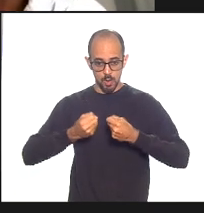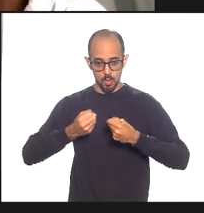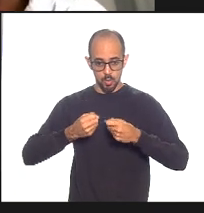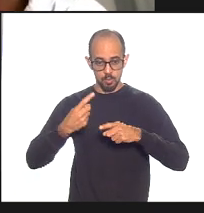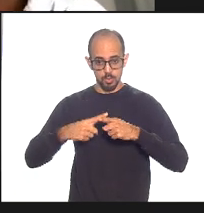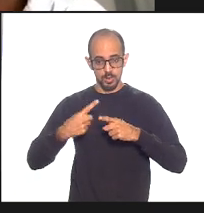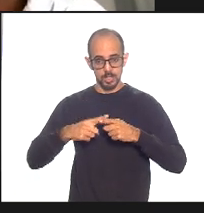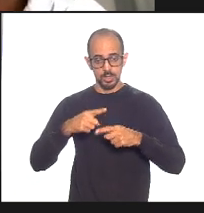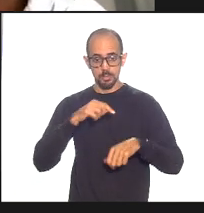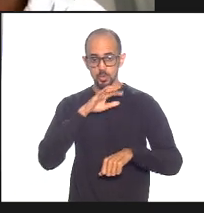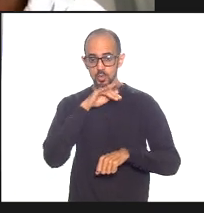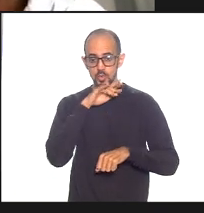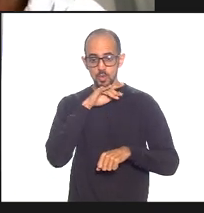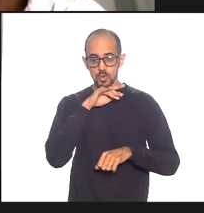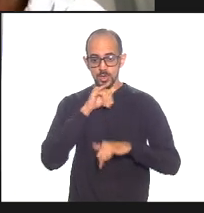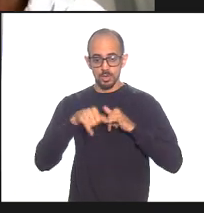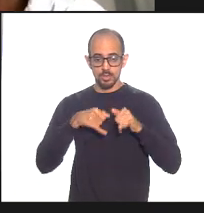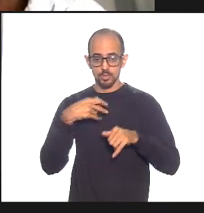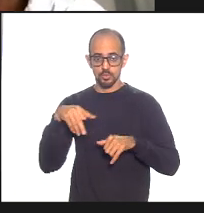chegando